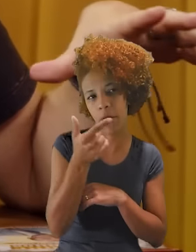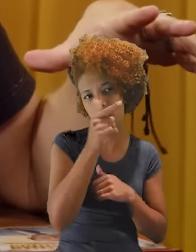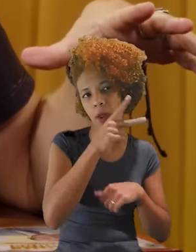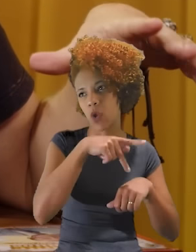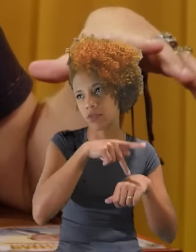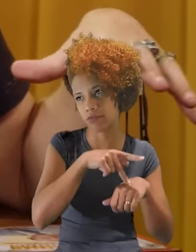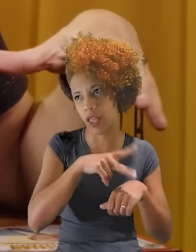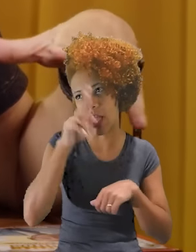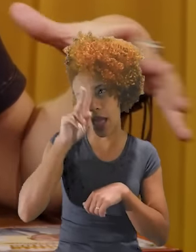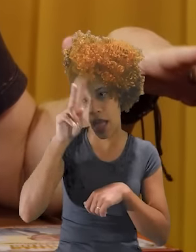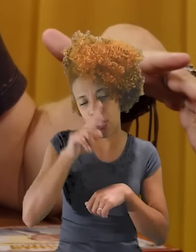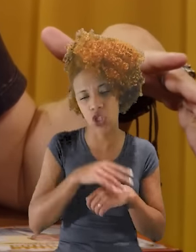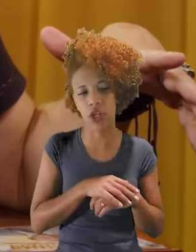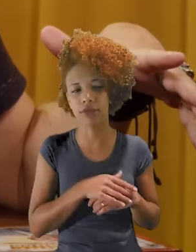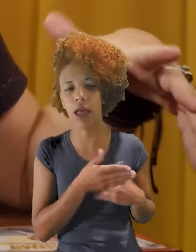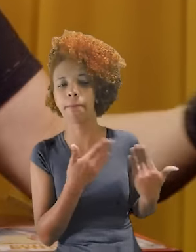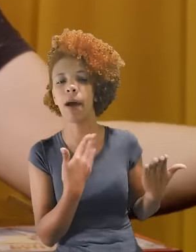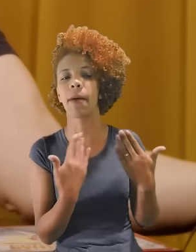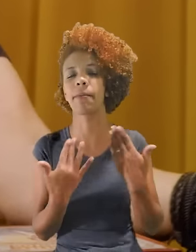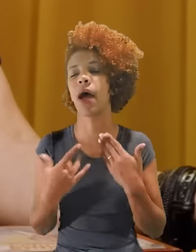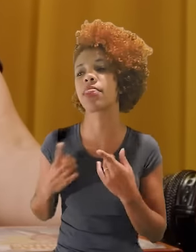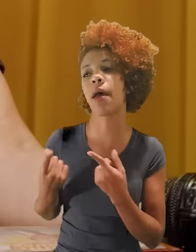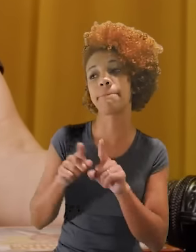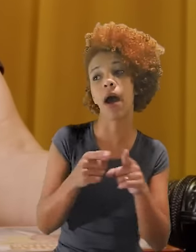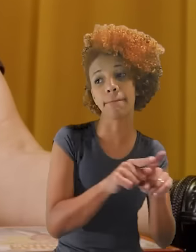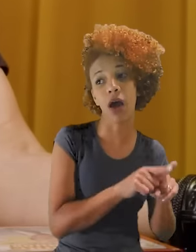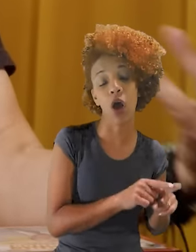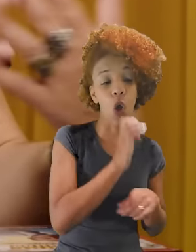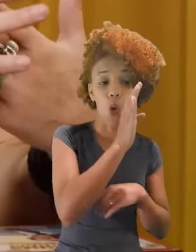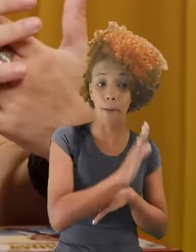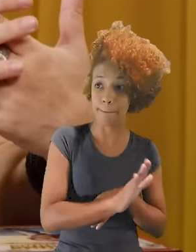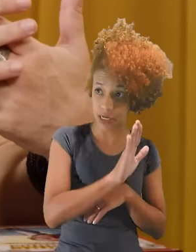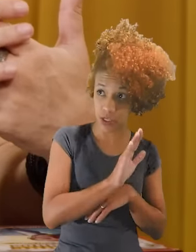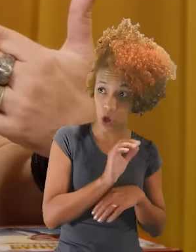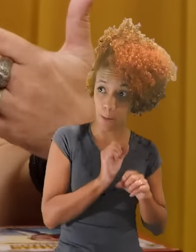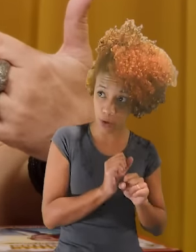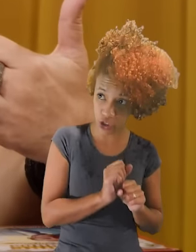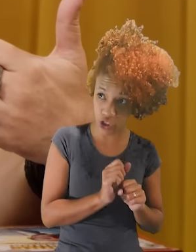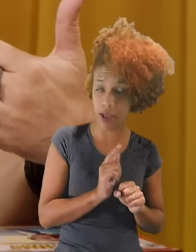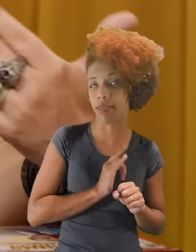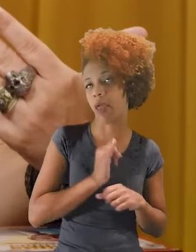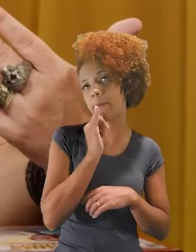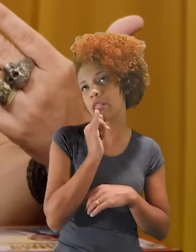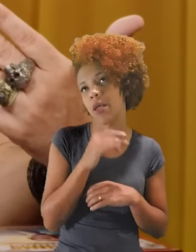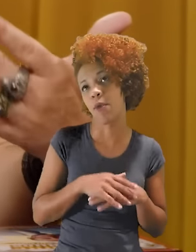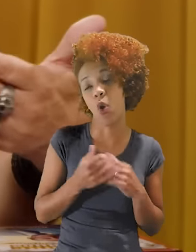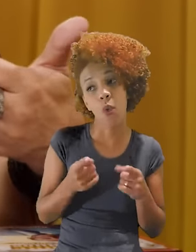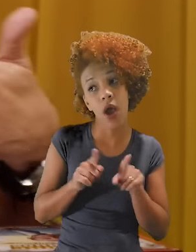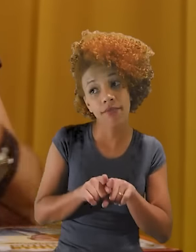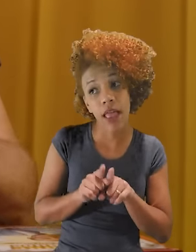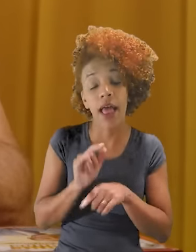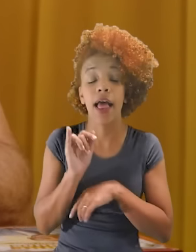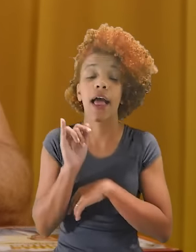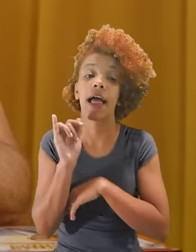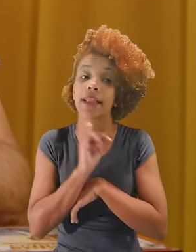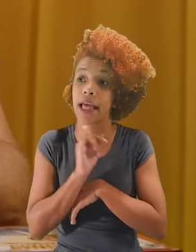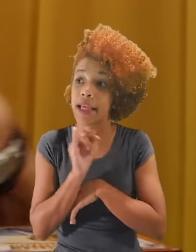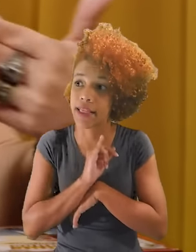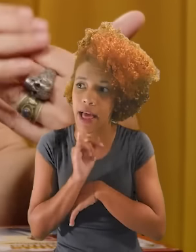celebridades para outros países, para fazer aquela história da política da boa vizinhança, para você ter mais aliados, entendeu? O Brasil poderia vir a se tornar, por exemplo, um aliado da